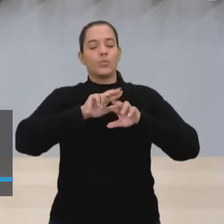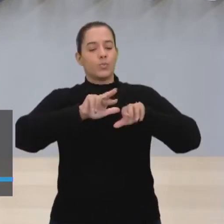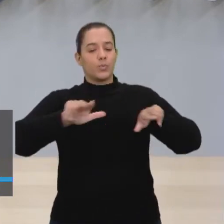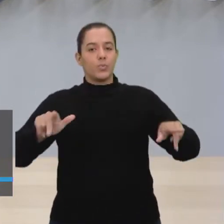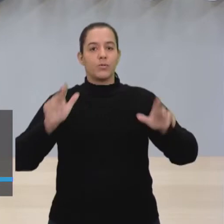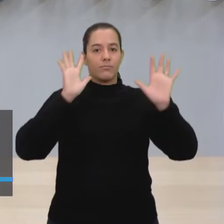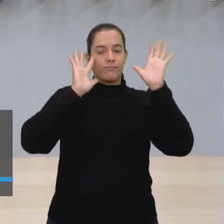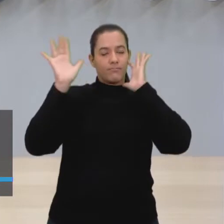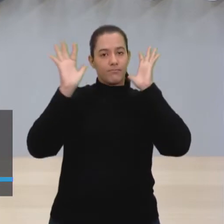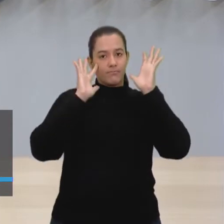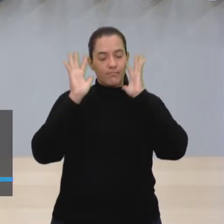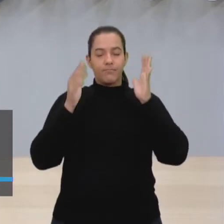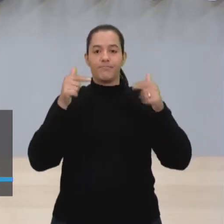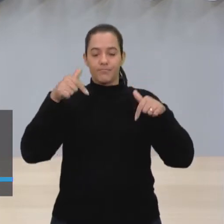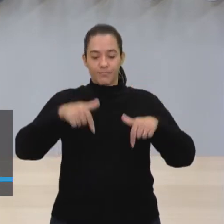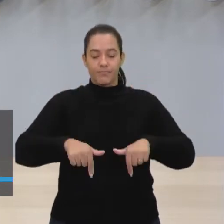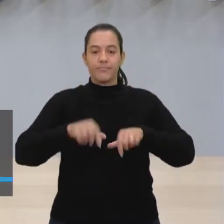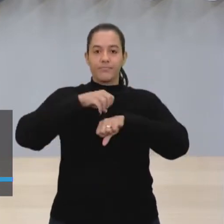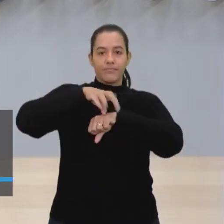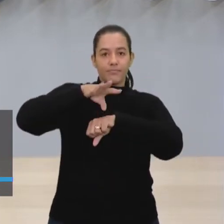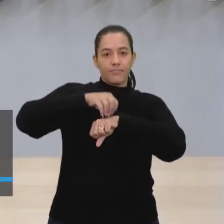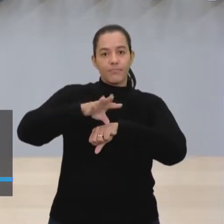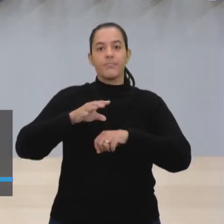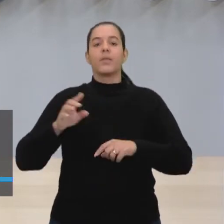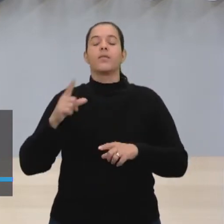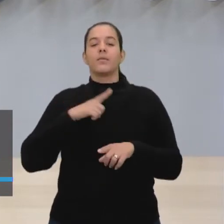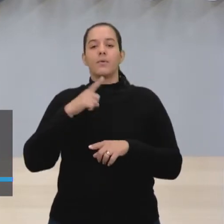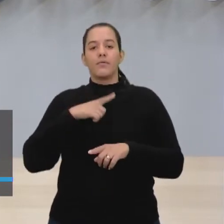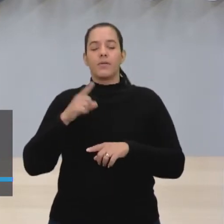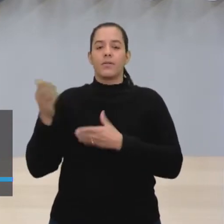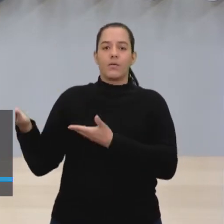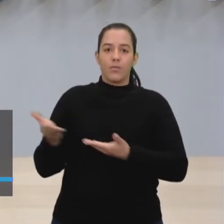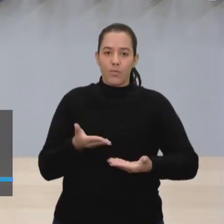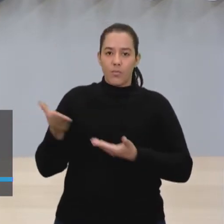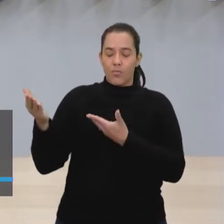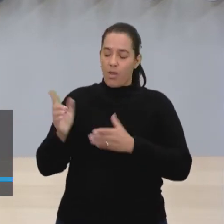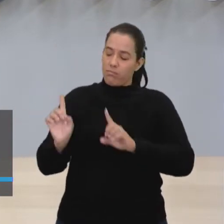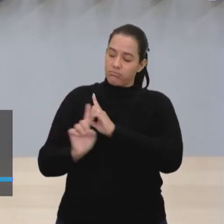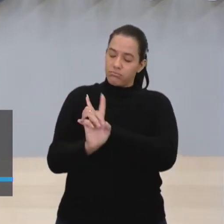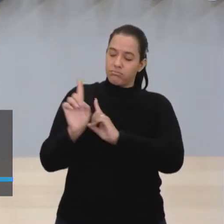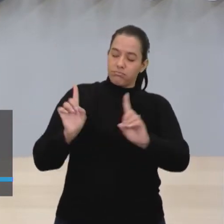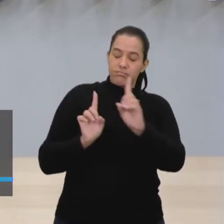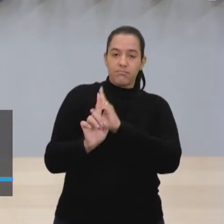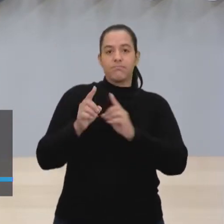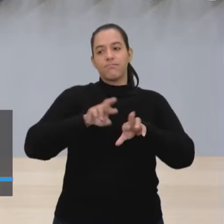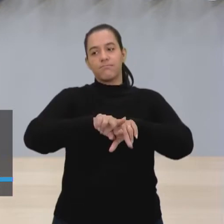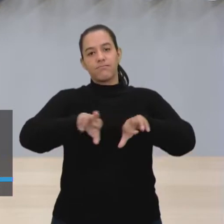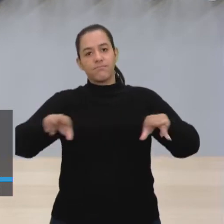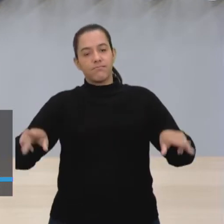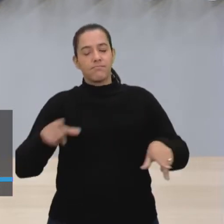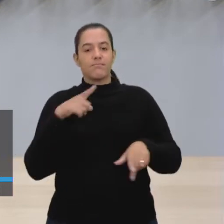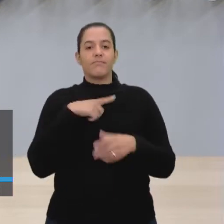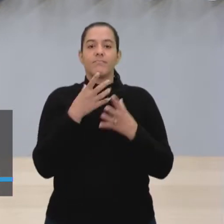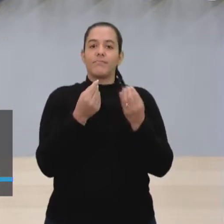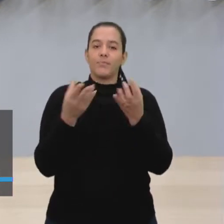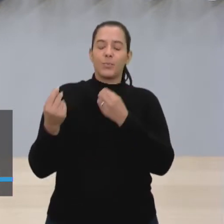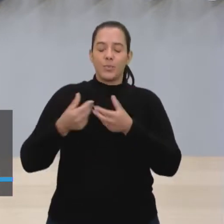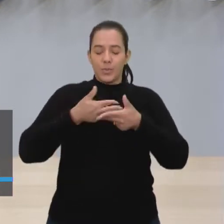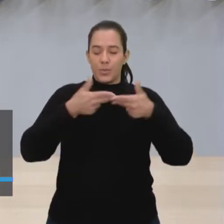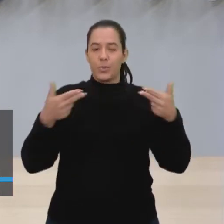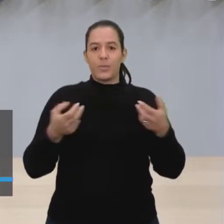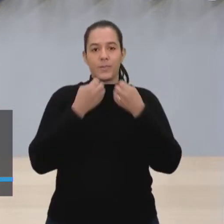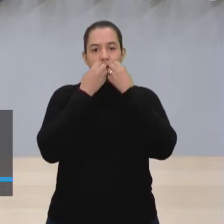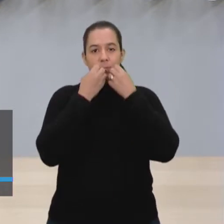bastante informações, convidados, bastantes informações, convidados e muita coisa boa para vocês.